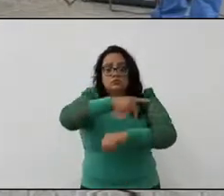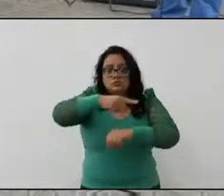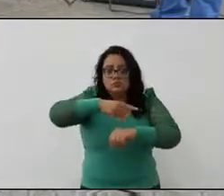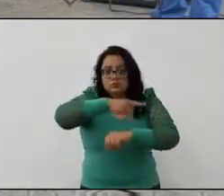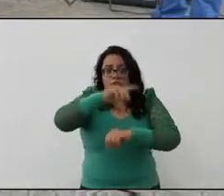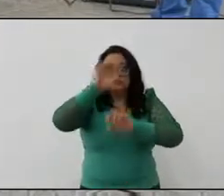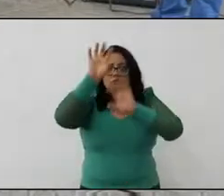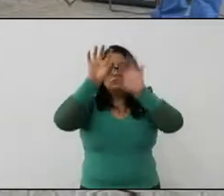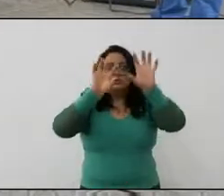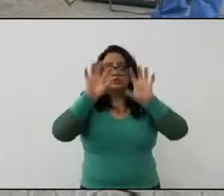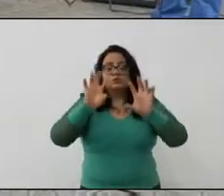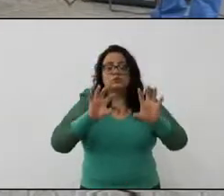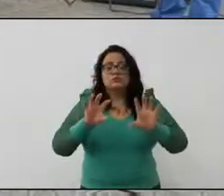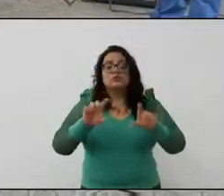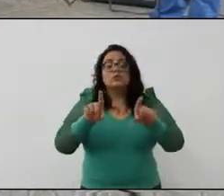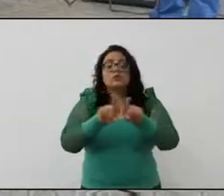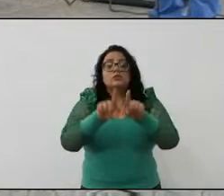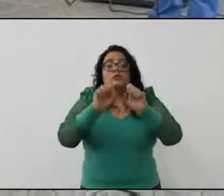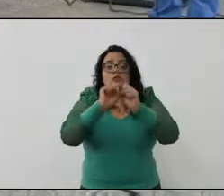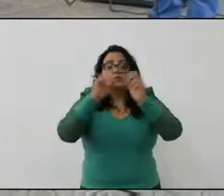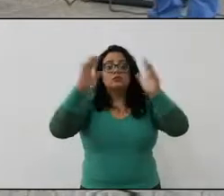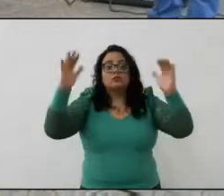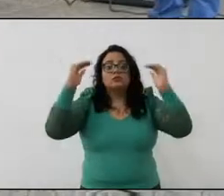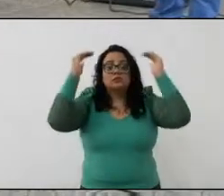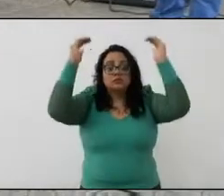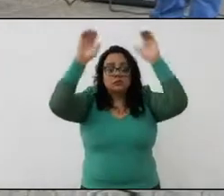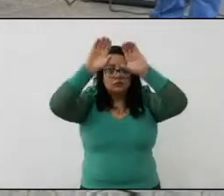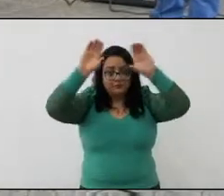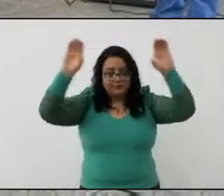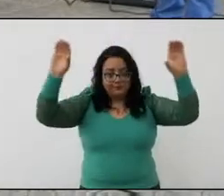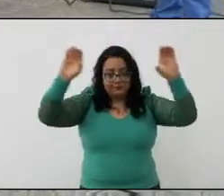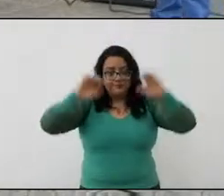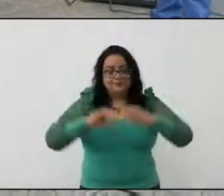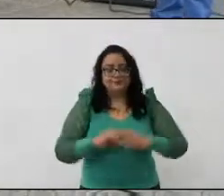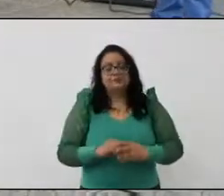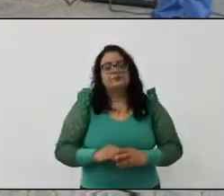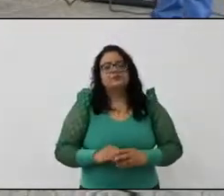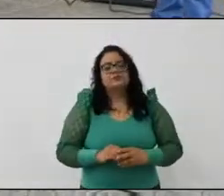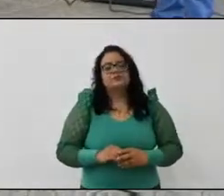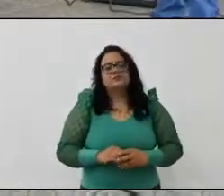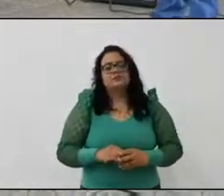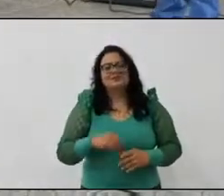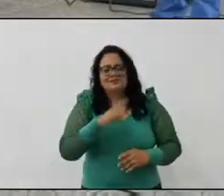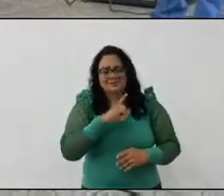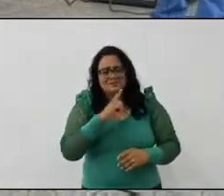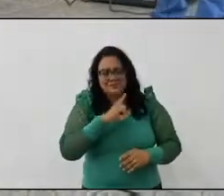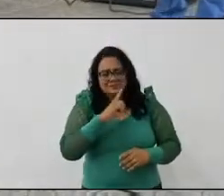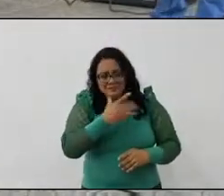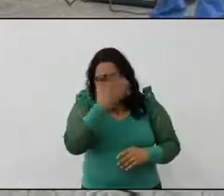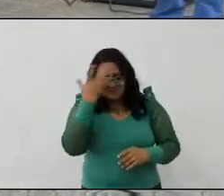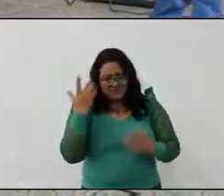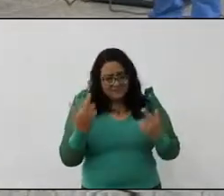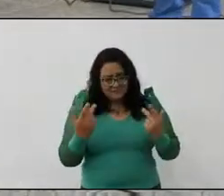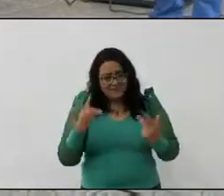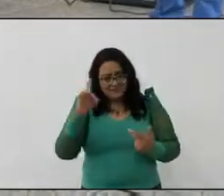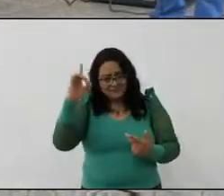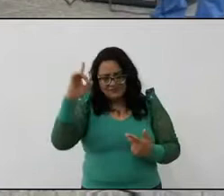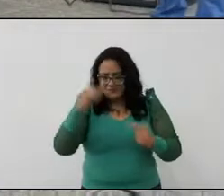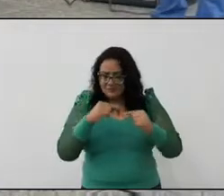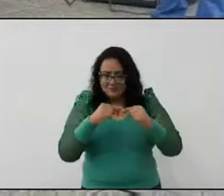e sua glória está acima dos céus. Não há ninguém como o Senhor nosso